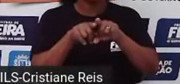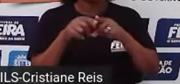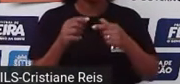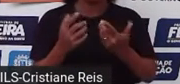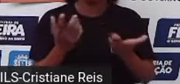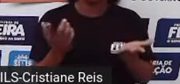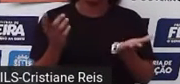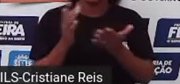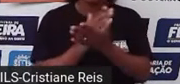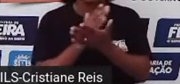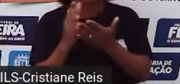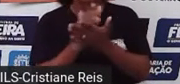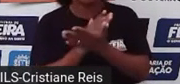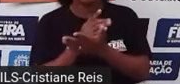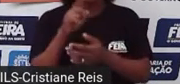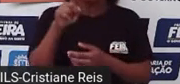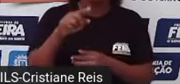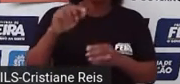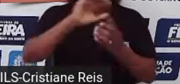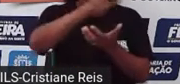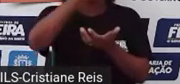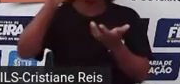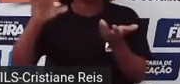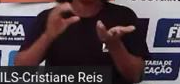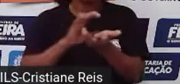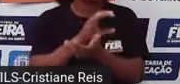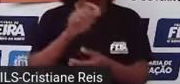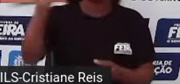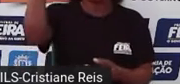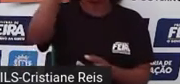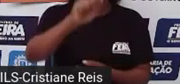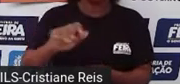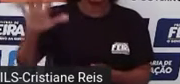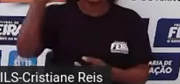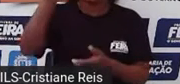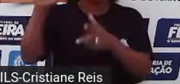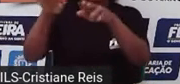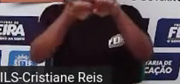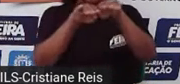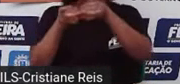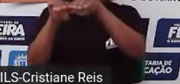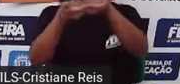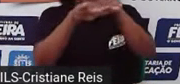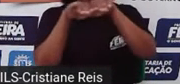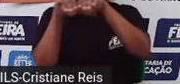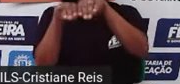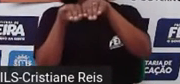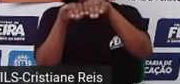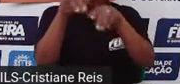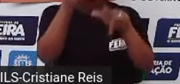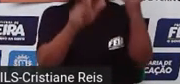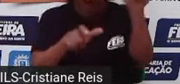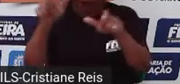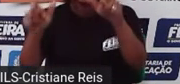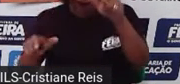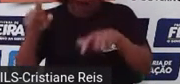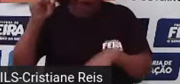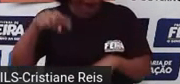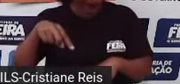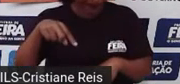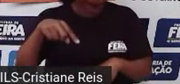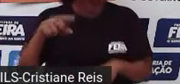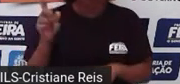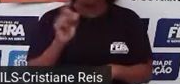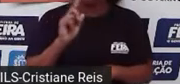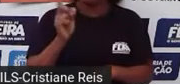negócio de dizer assim ar continente asiático é tudo igual japonês chinês tudo é a mesma coisa então nós vamos entender que na